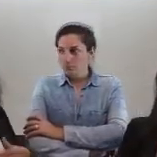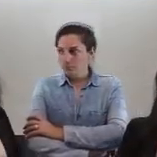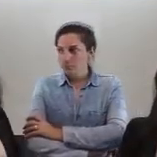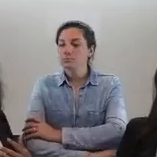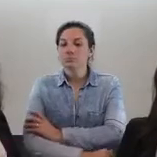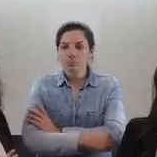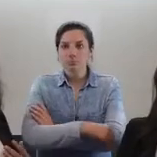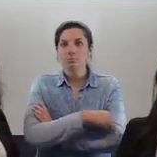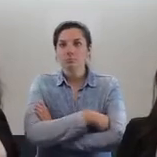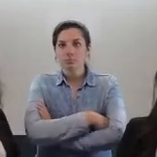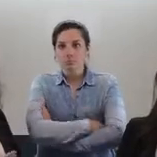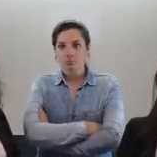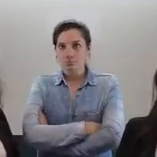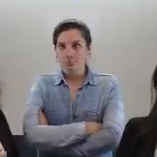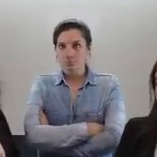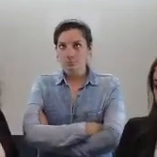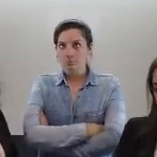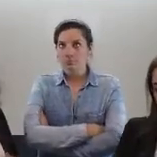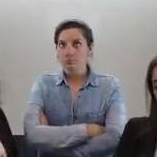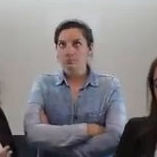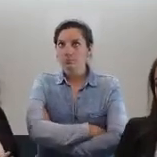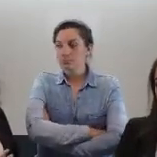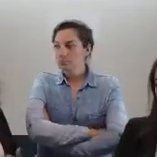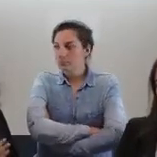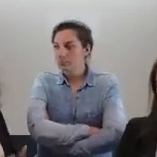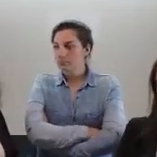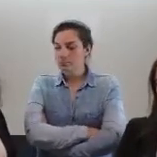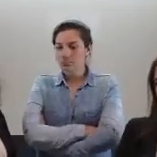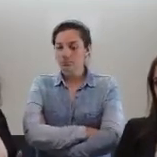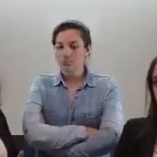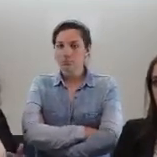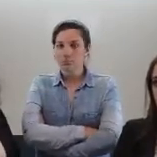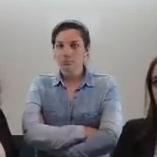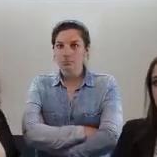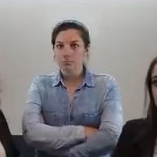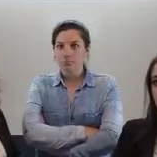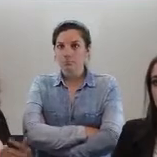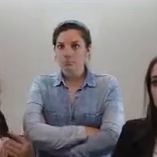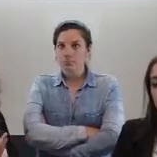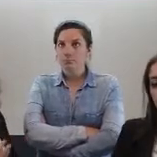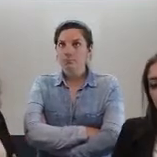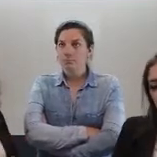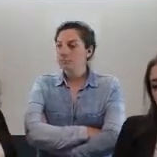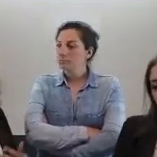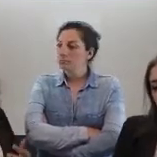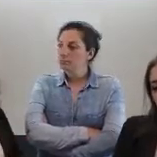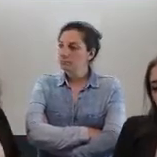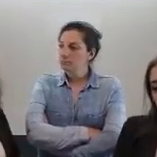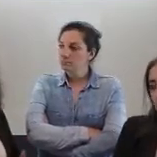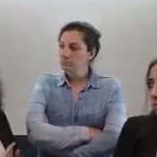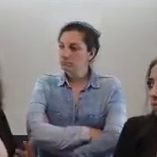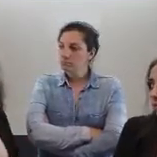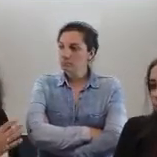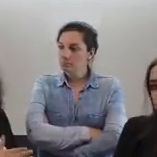ali na biblioteca. Aqui na biblioteca, apesar do fluxo ser alto, às vezes tem alunos que, como no caso de vocês, que são EAD,